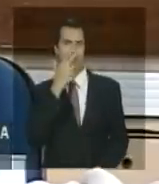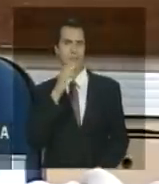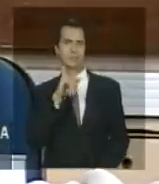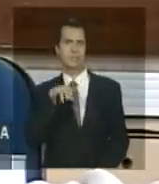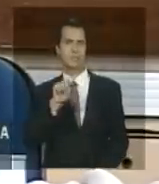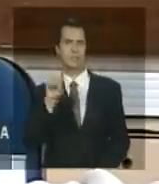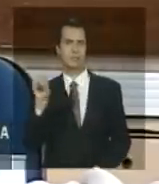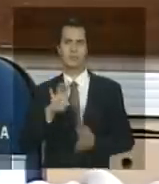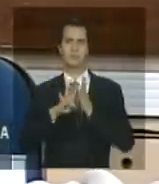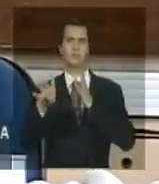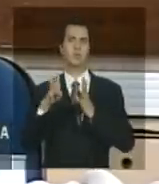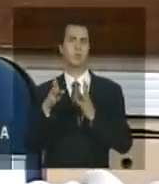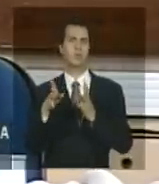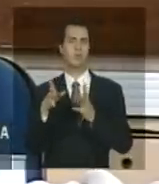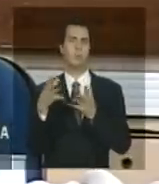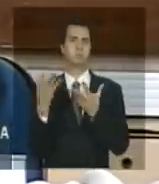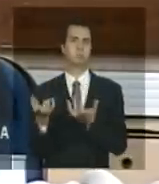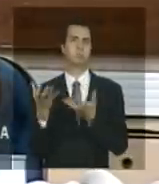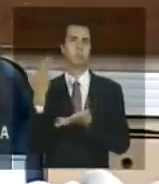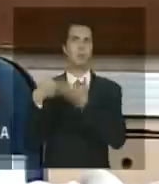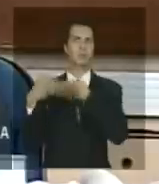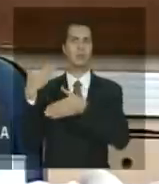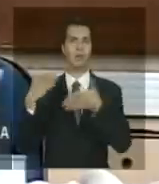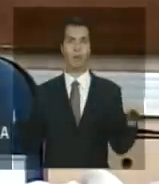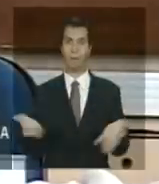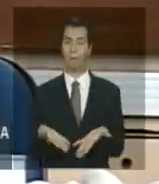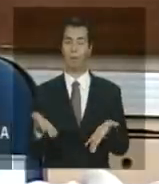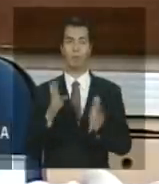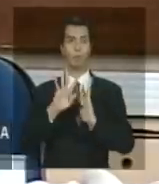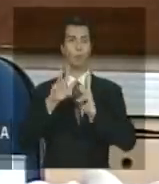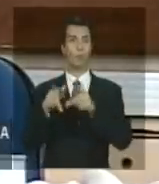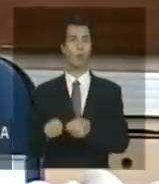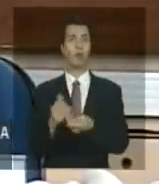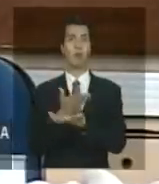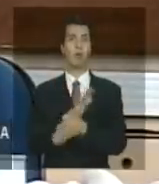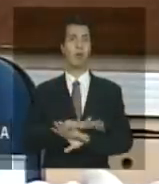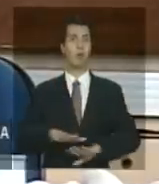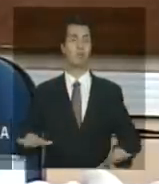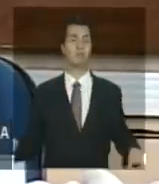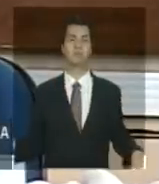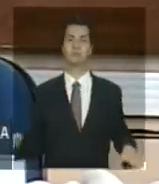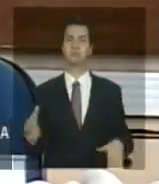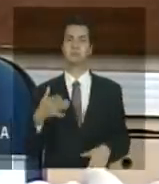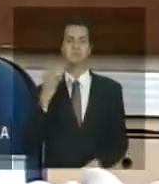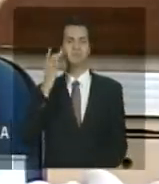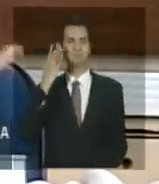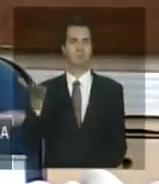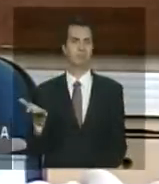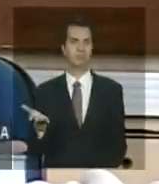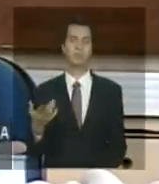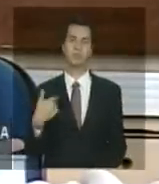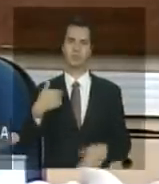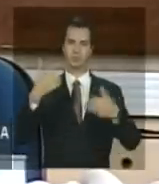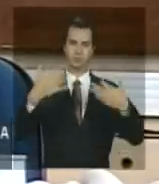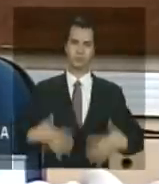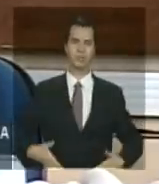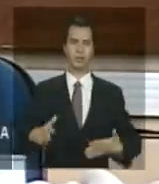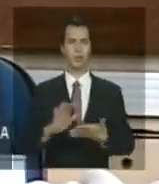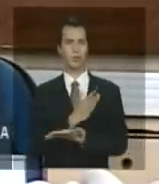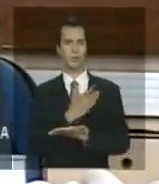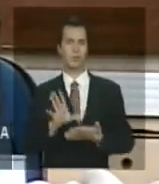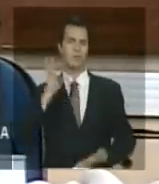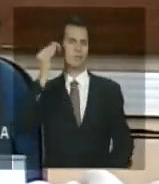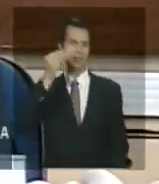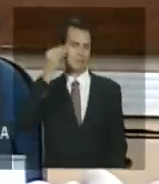mais no INSS. Esses são, estou pegando aqui alguns exemplos, né, ou a maneira de